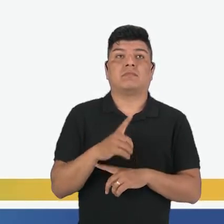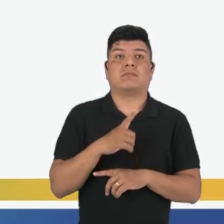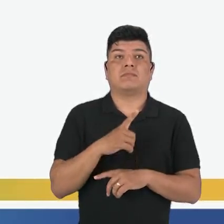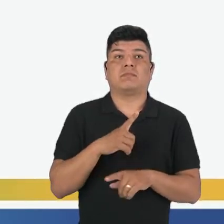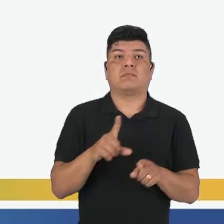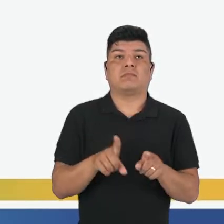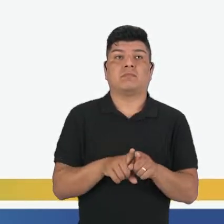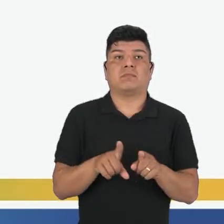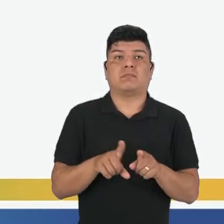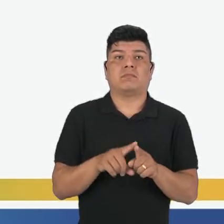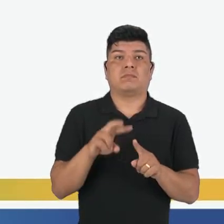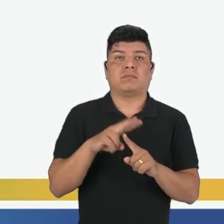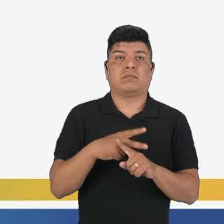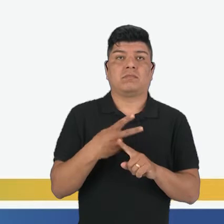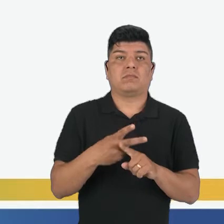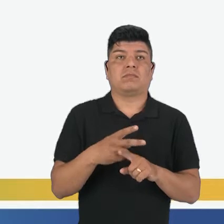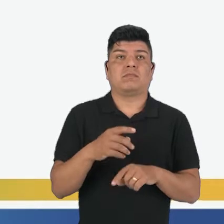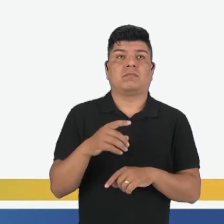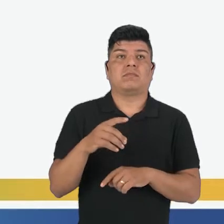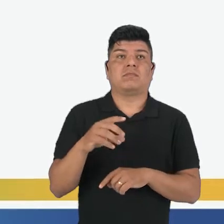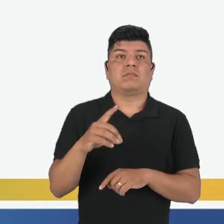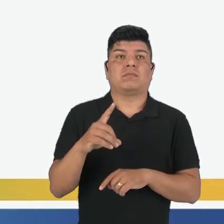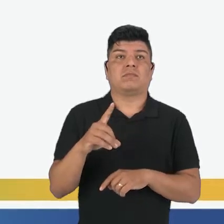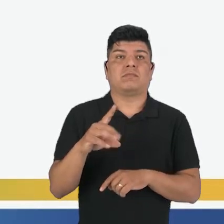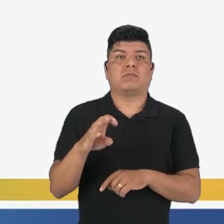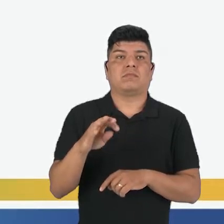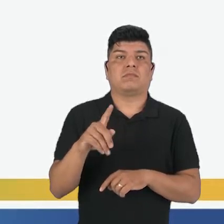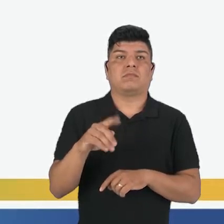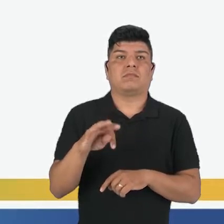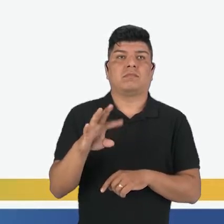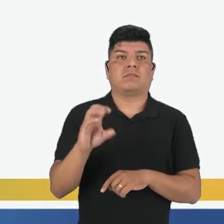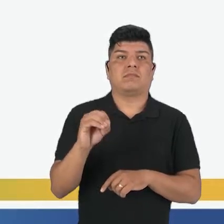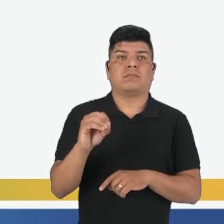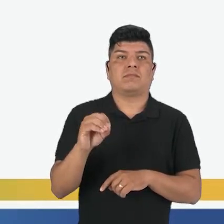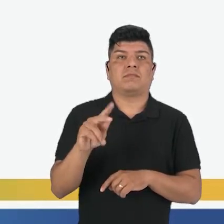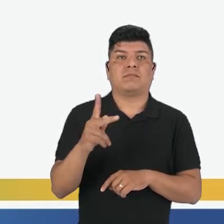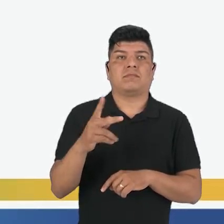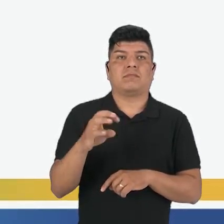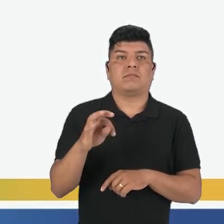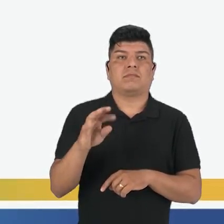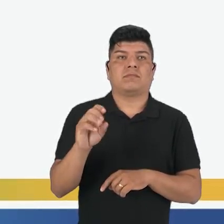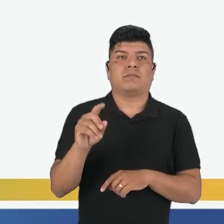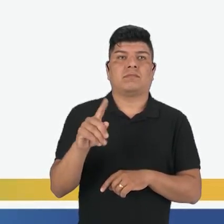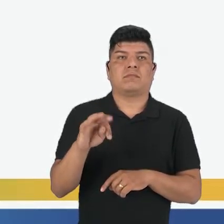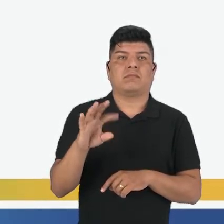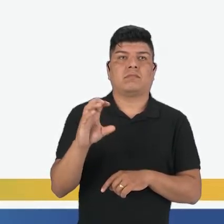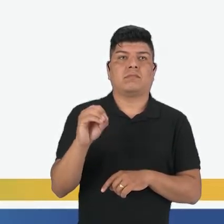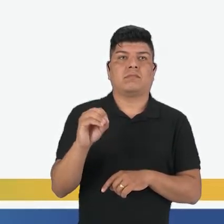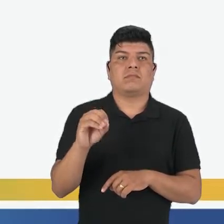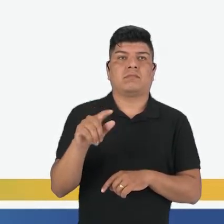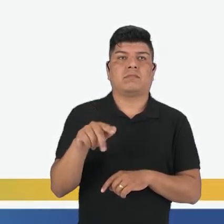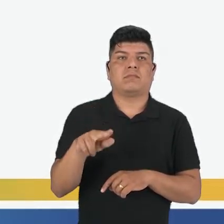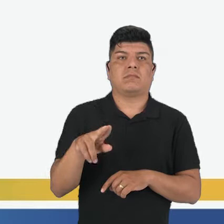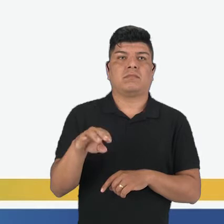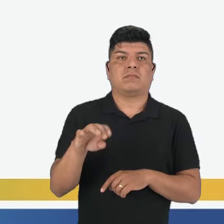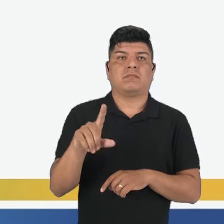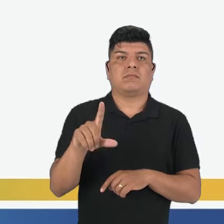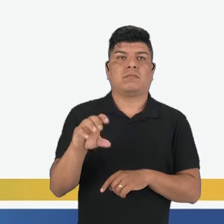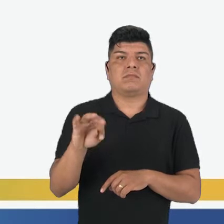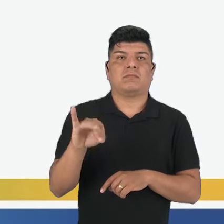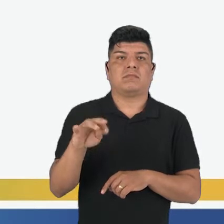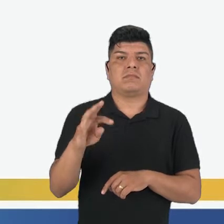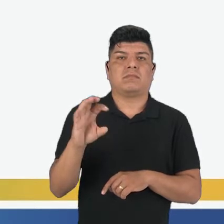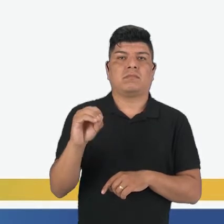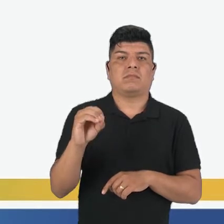possui também os seus múltiplos que são o decalitro, o hectolitro e o quilolitro. Esses são os